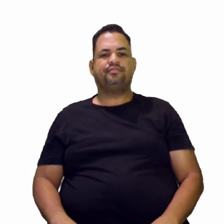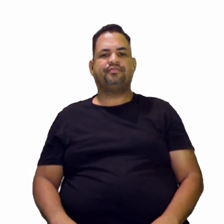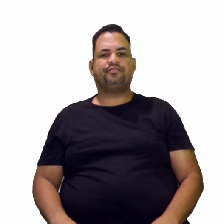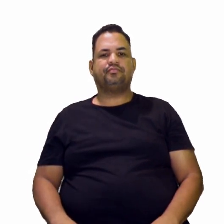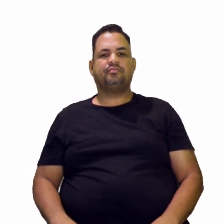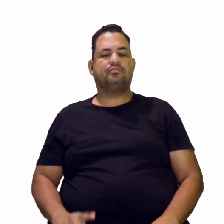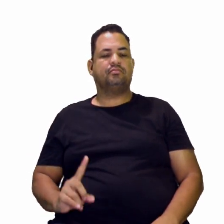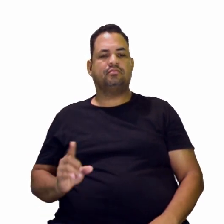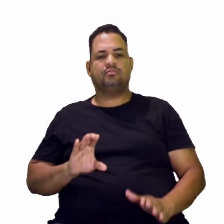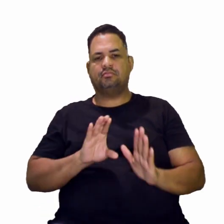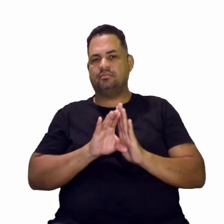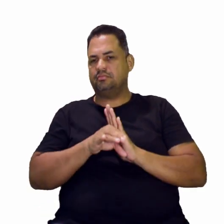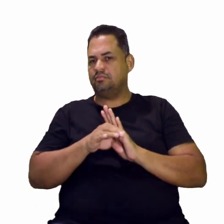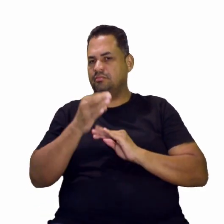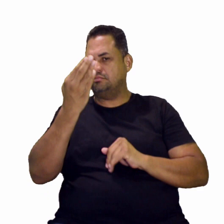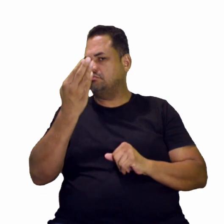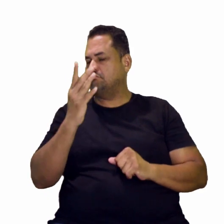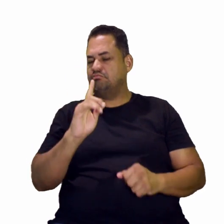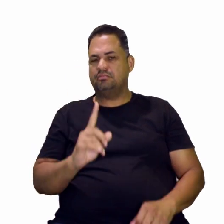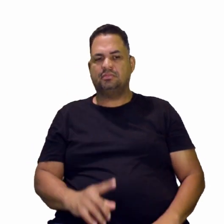a definição de biosfera.